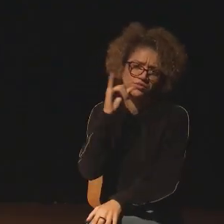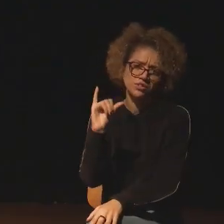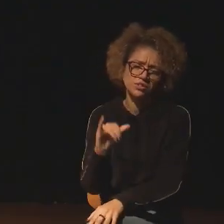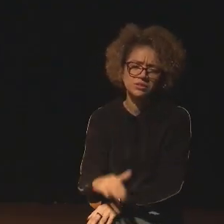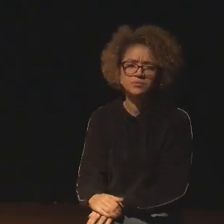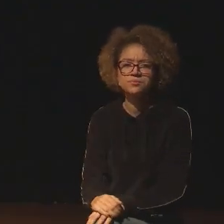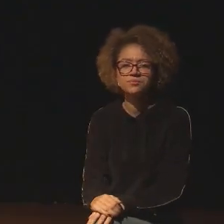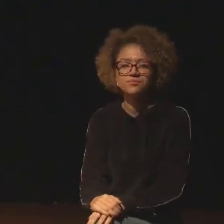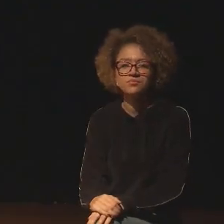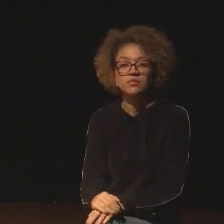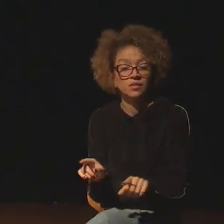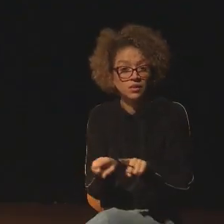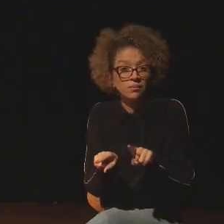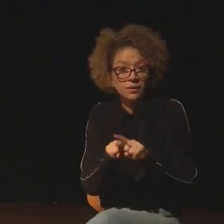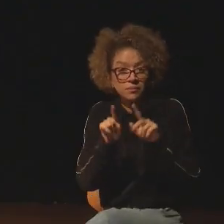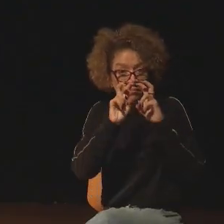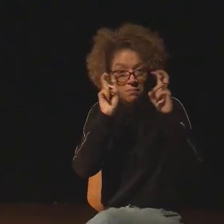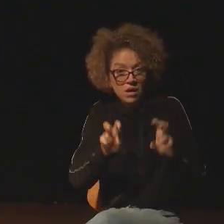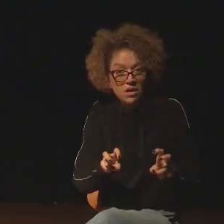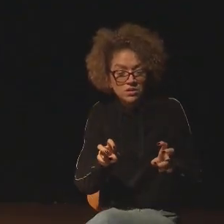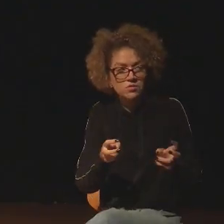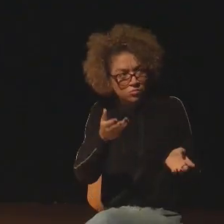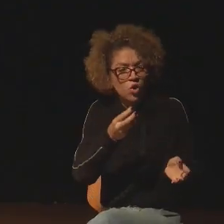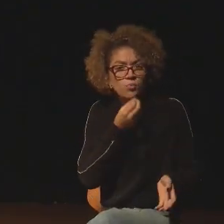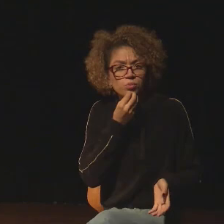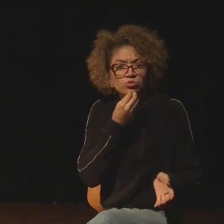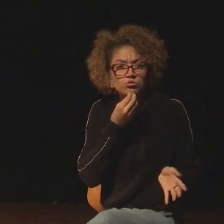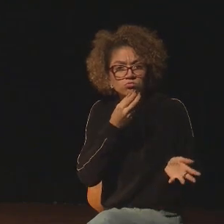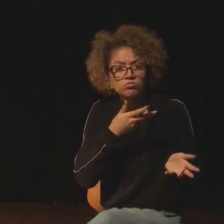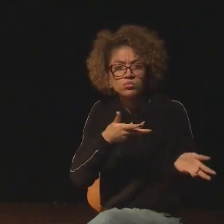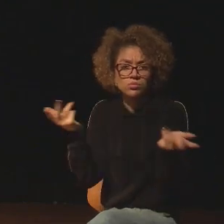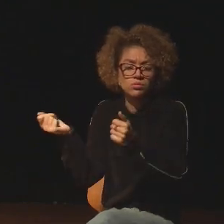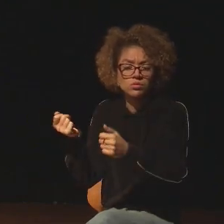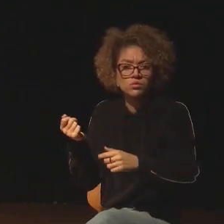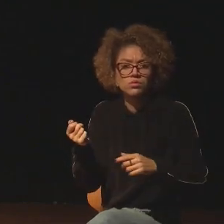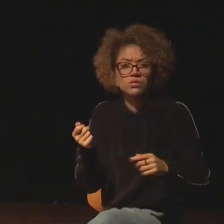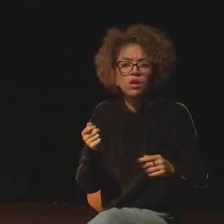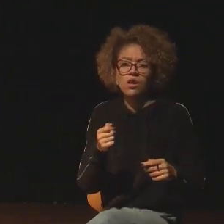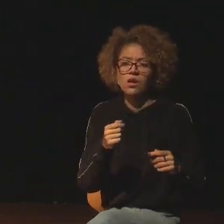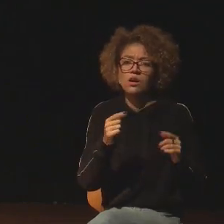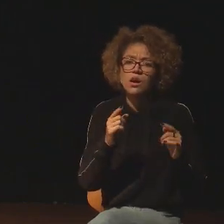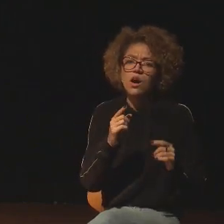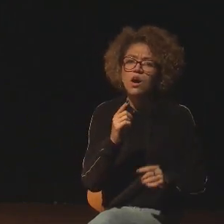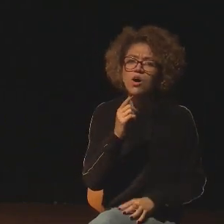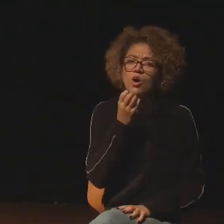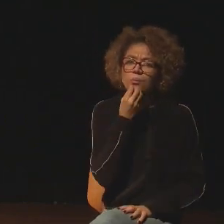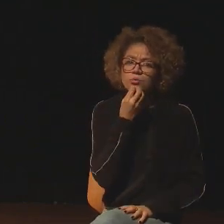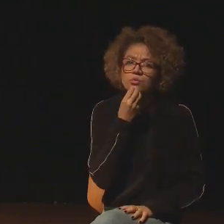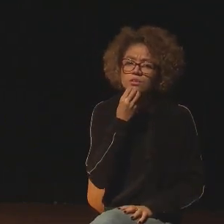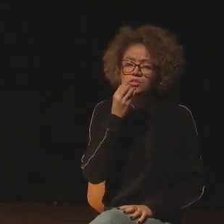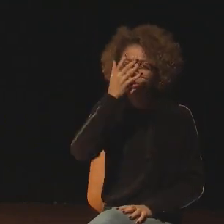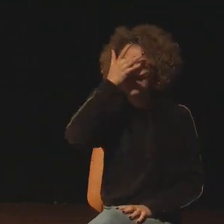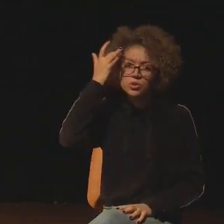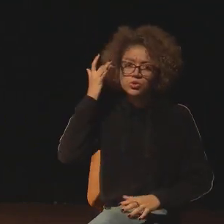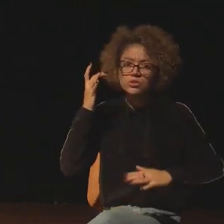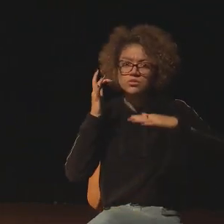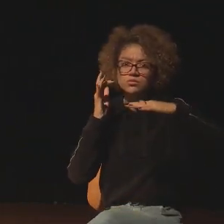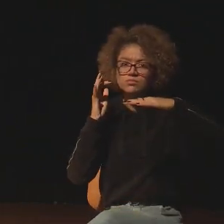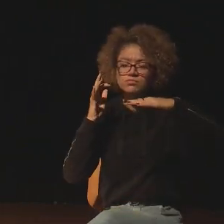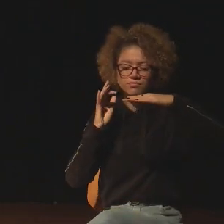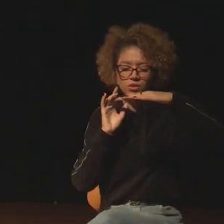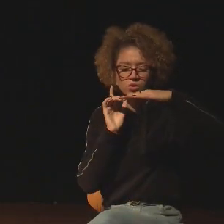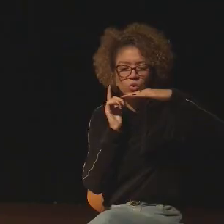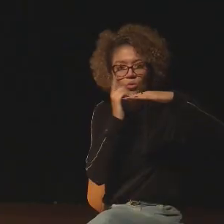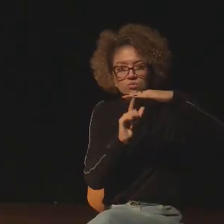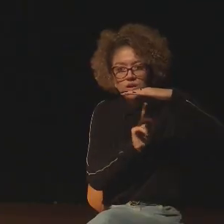Também convido o MASP a abrir aquela saída gratuitamente para a cidade, porque tem um